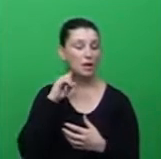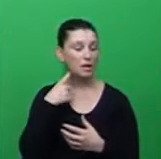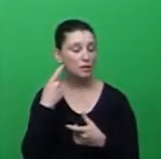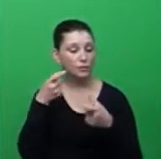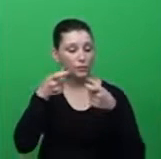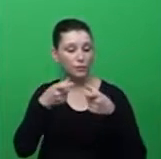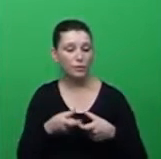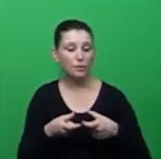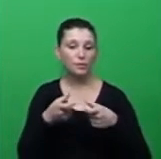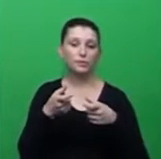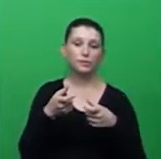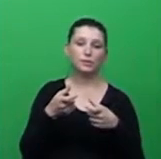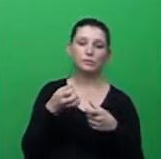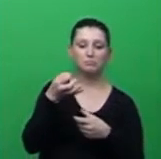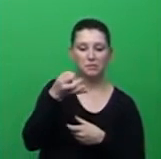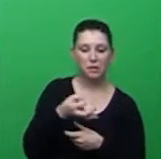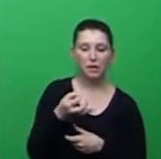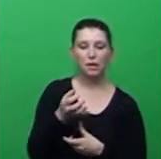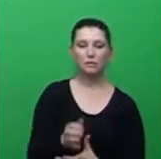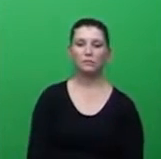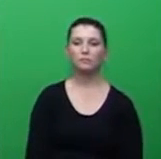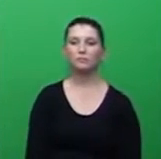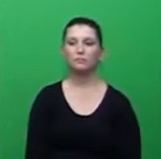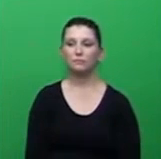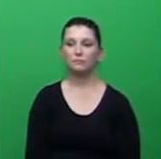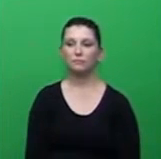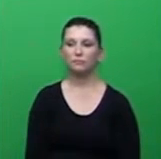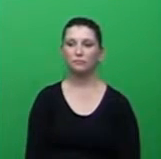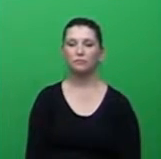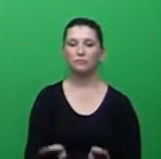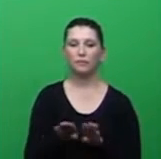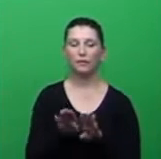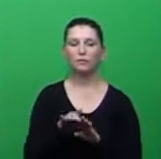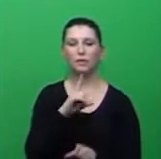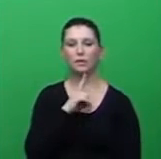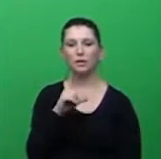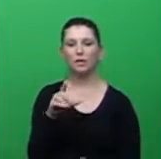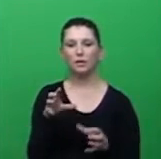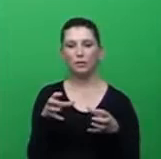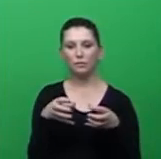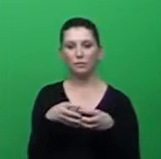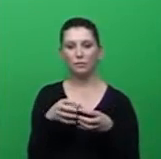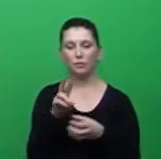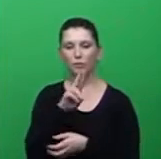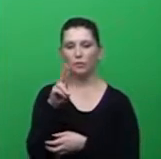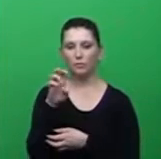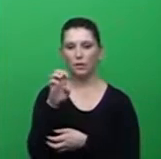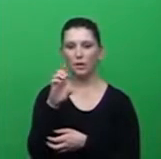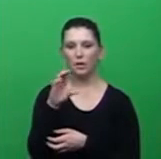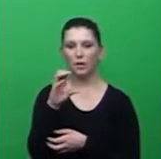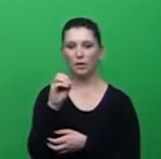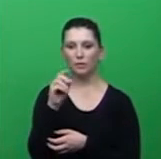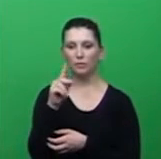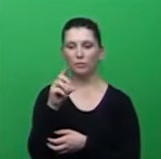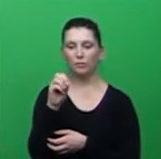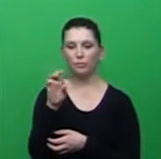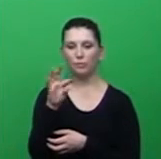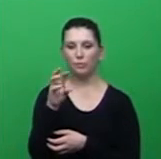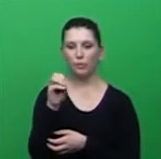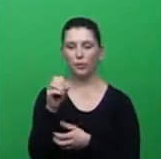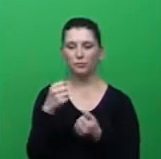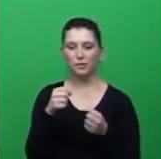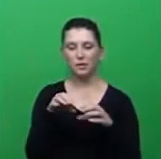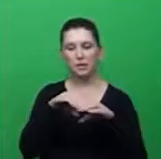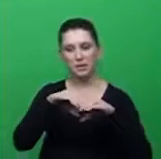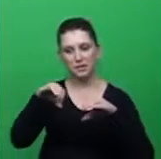né, alguns lixos que o Ecoponto recebe e outros também o lixo orgânico, a forma de separação